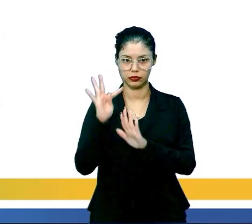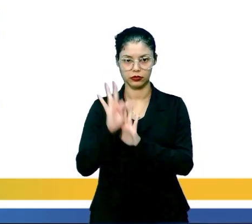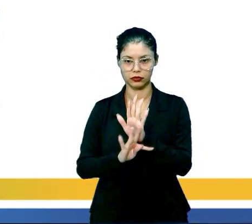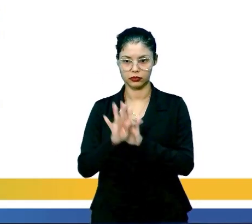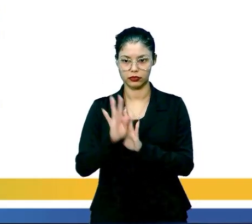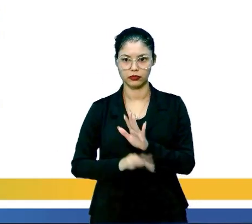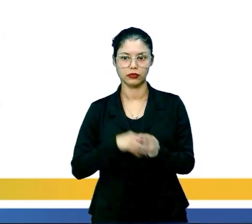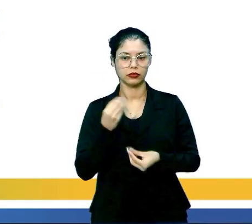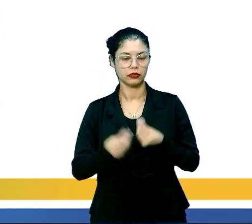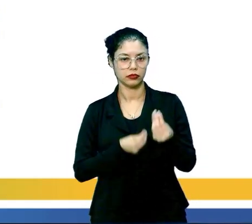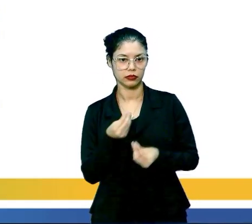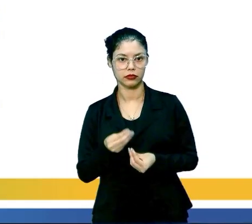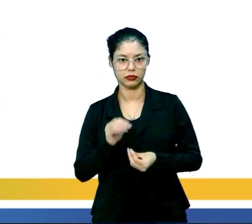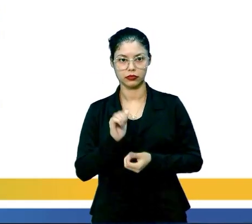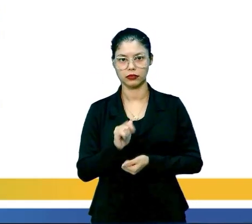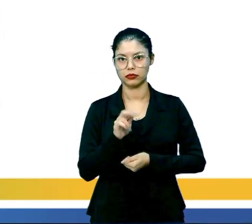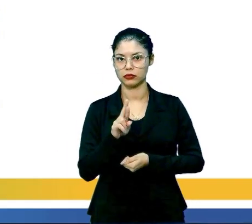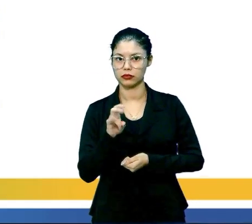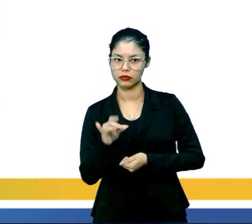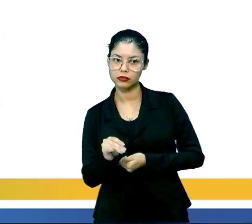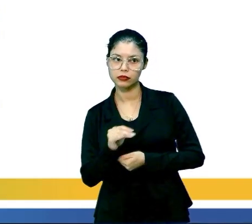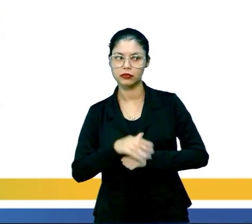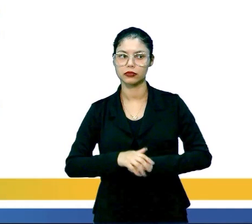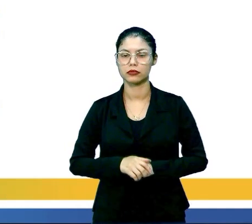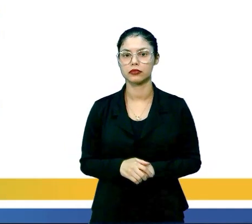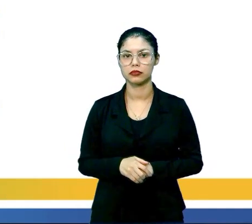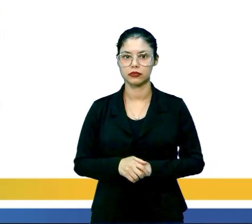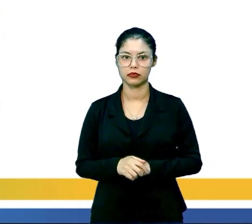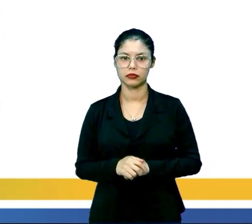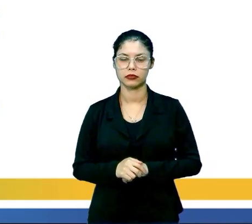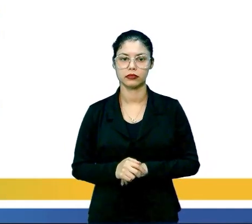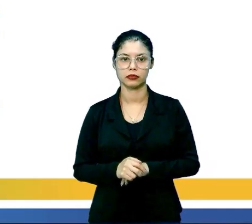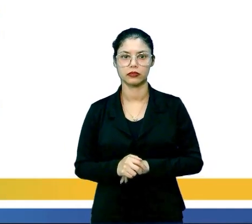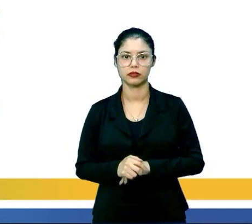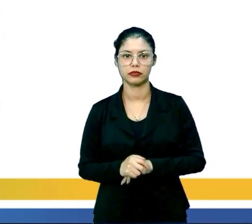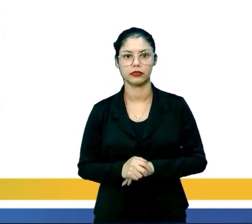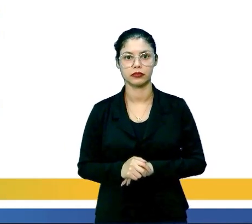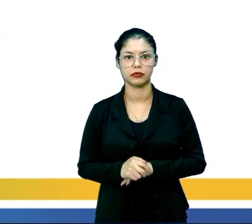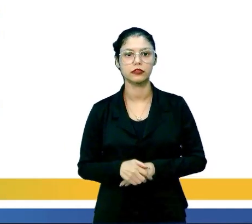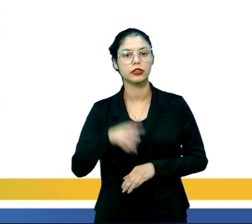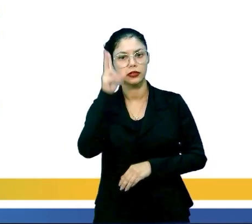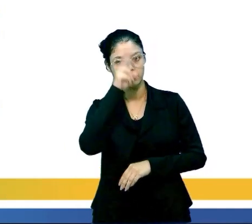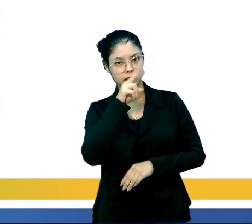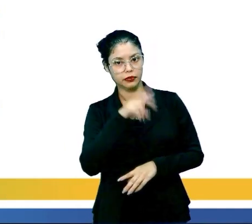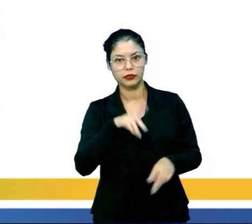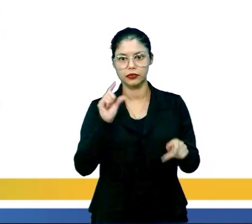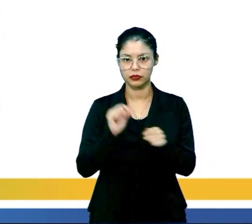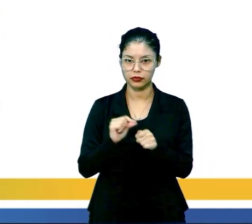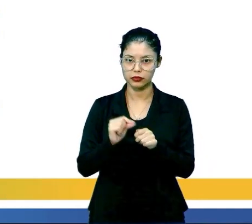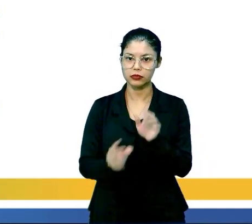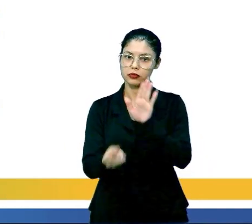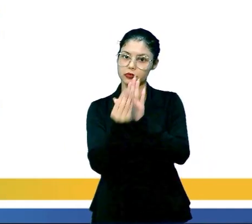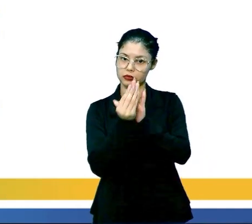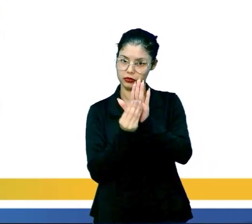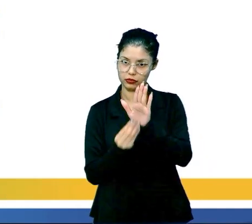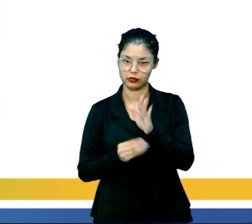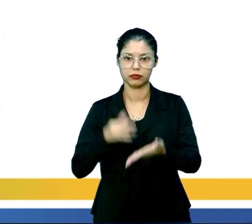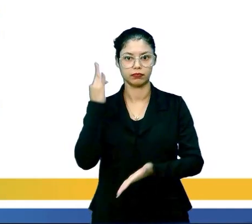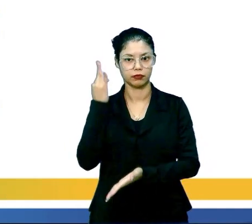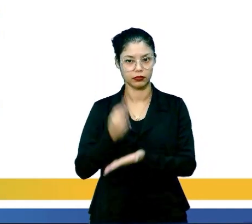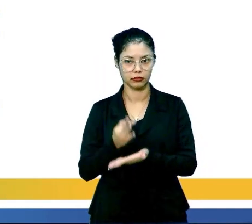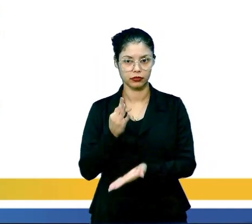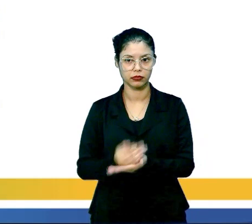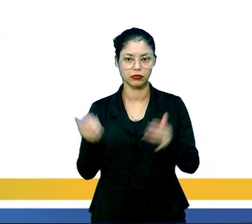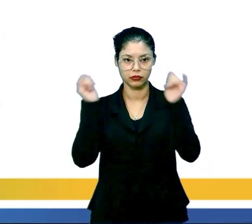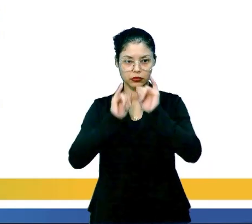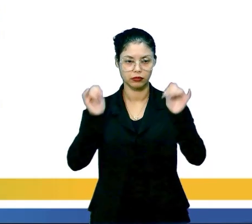texto com um advérbio, né? Primeiramente, vale ressaltar o efeito que a falta